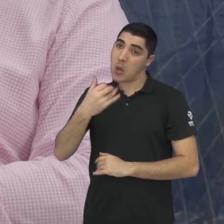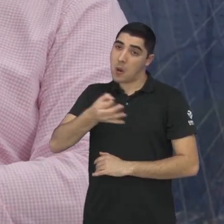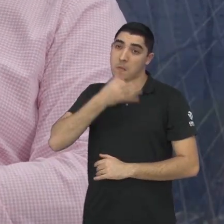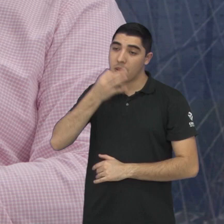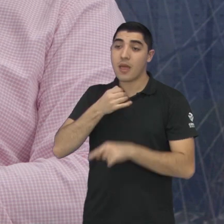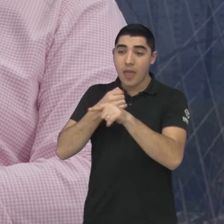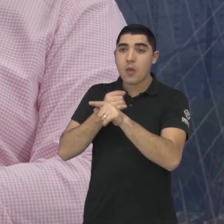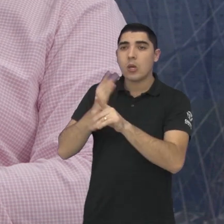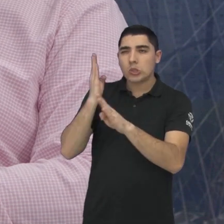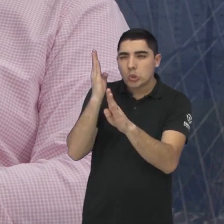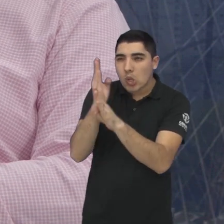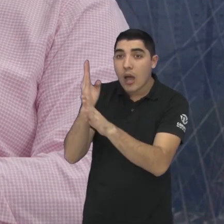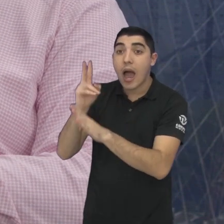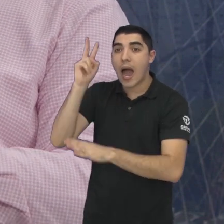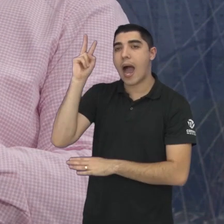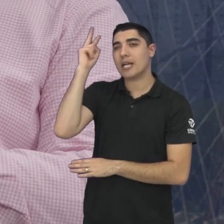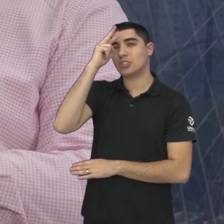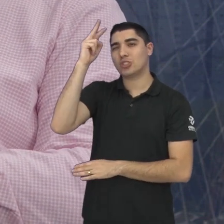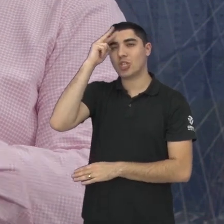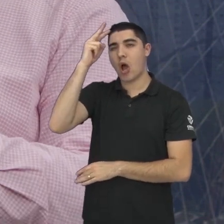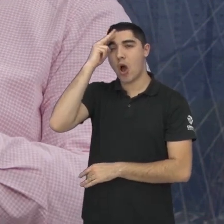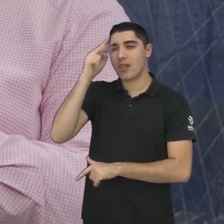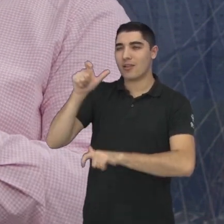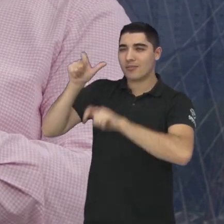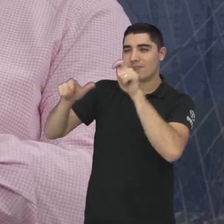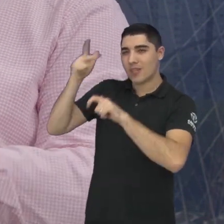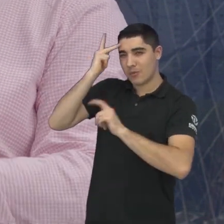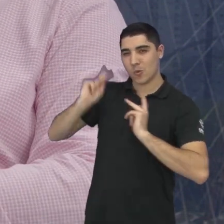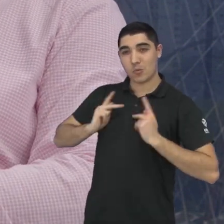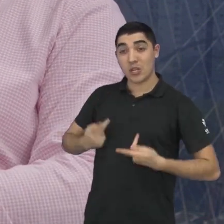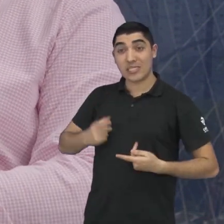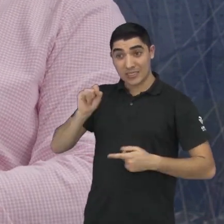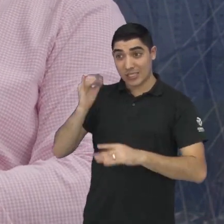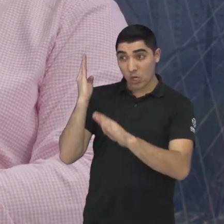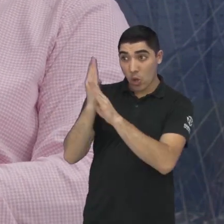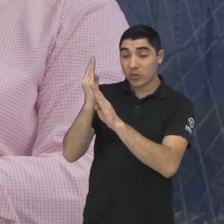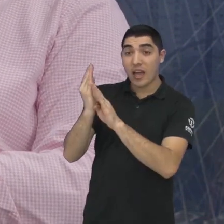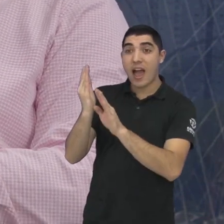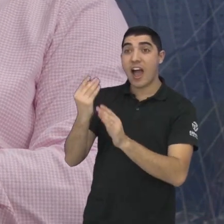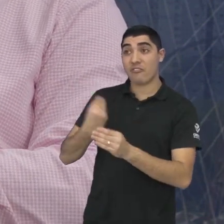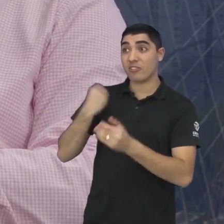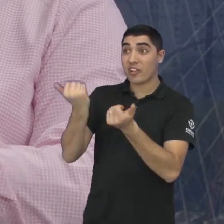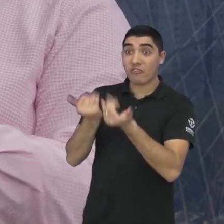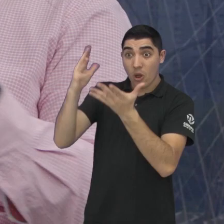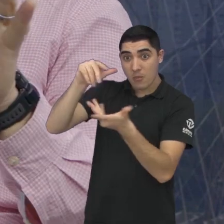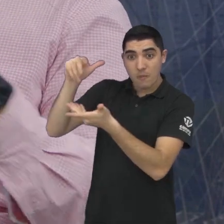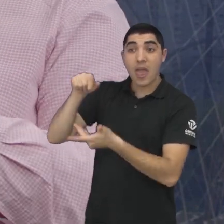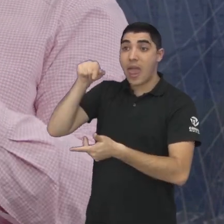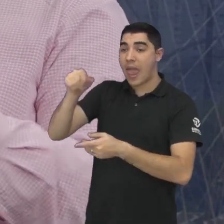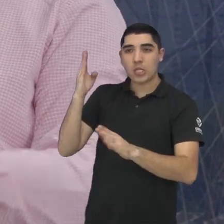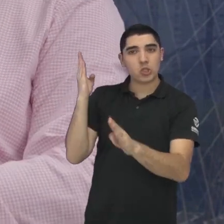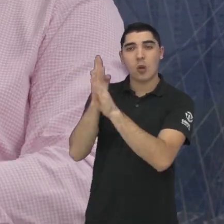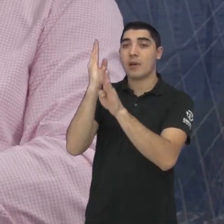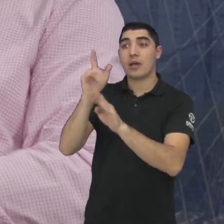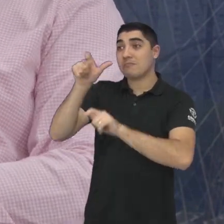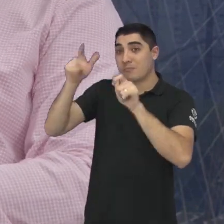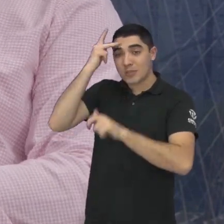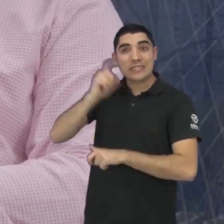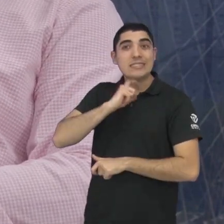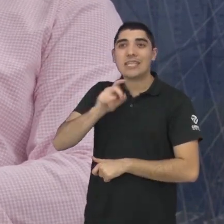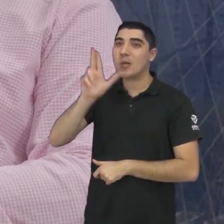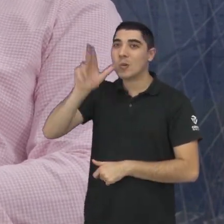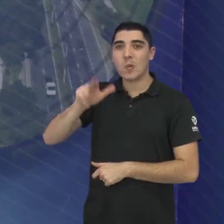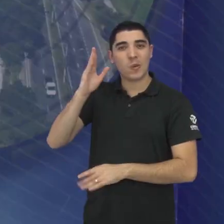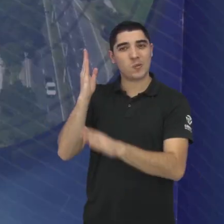Isso é a descoberta da história da humanidade. Se a gente achar vida em outro lugar do universo, é a descoberta mais importante que o homem jamais fez. É